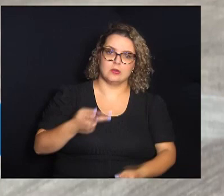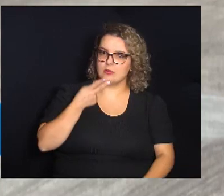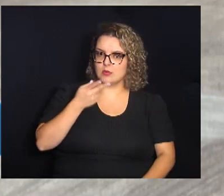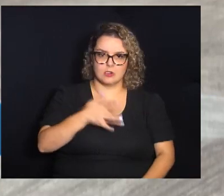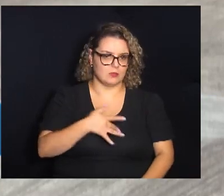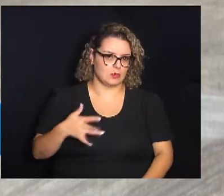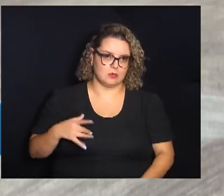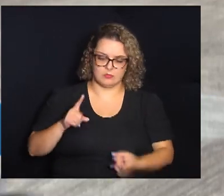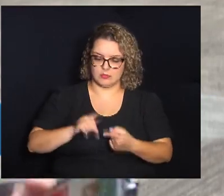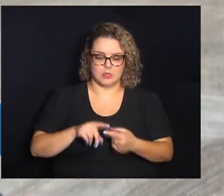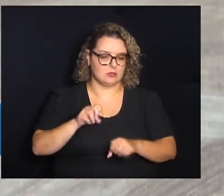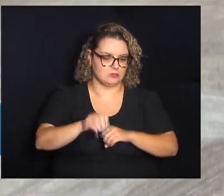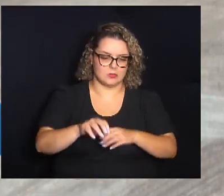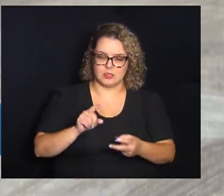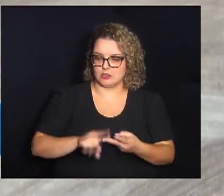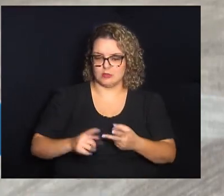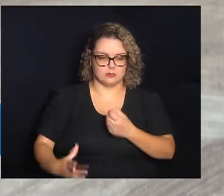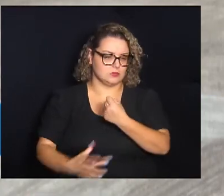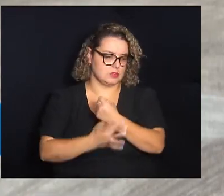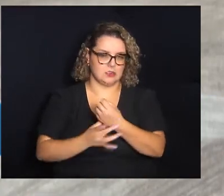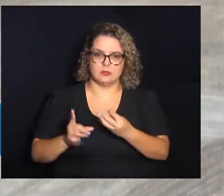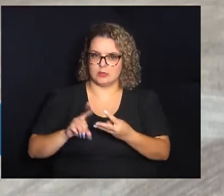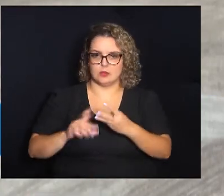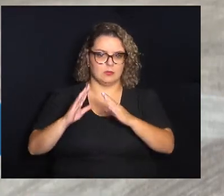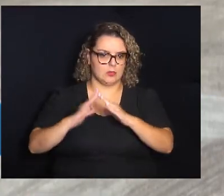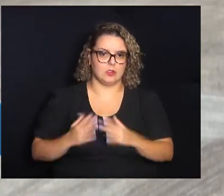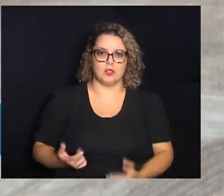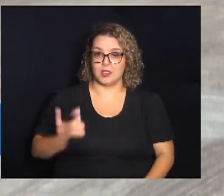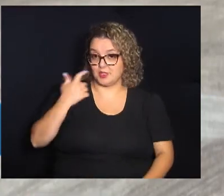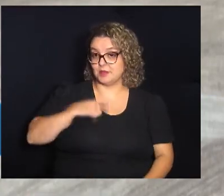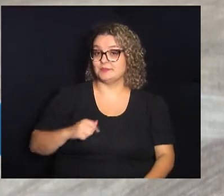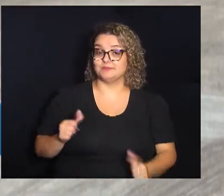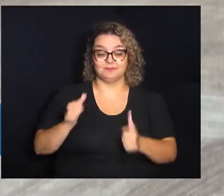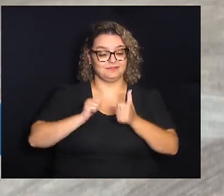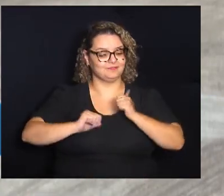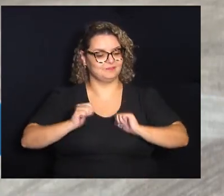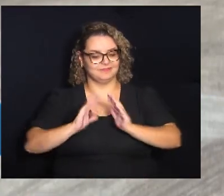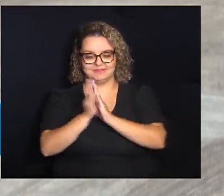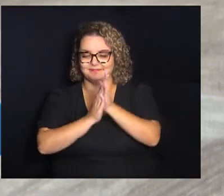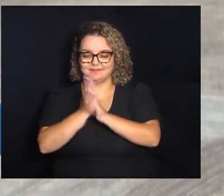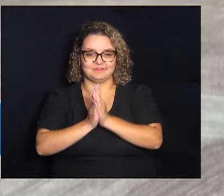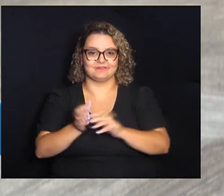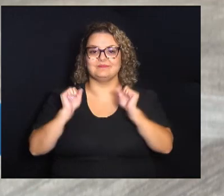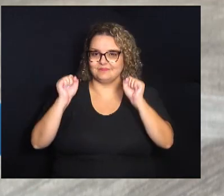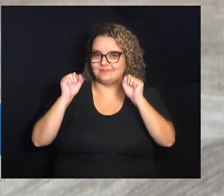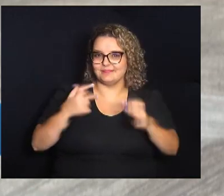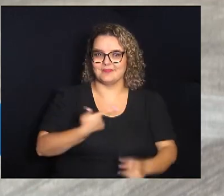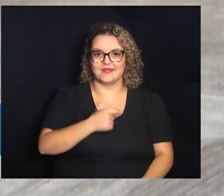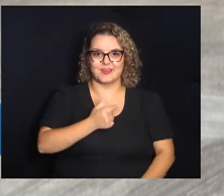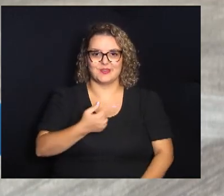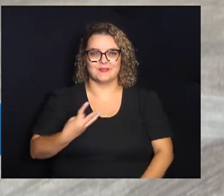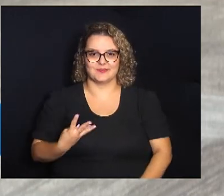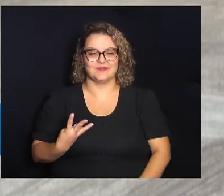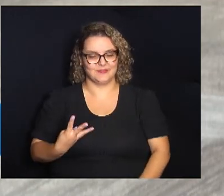mas vale para educação, segurança, habitação. Eu estou muito animado com 2024, tenho certeza que vai ser um ano de